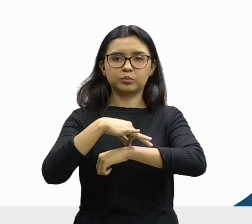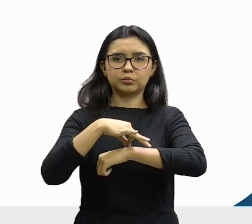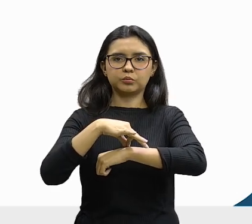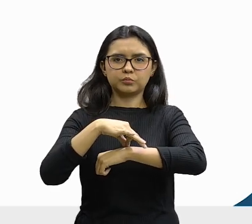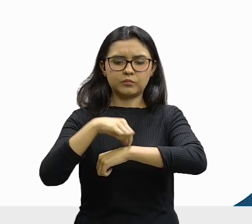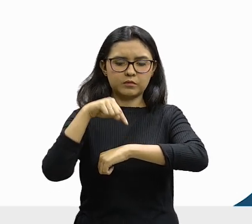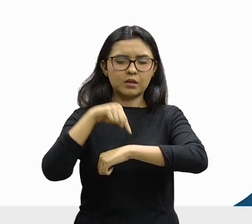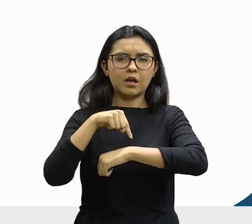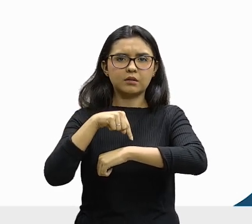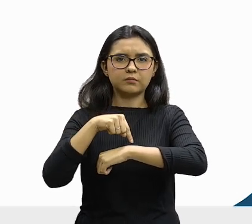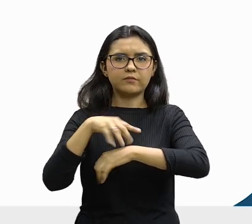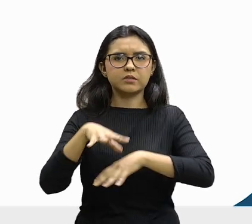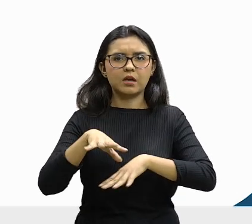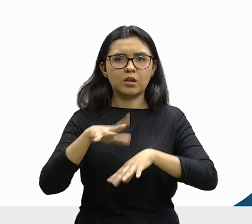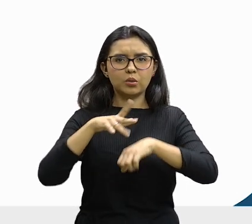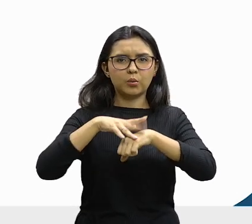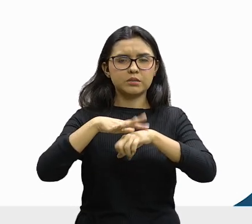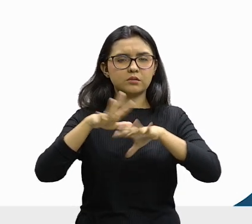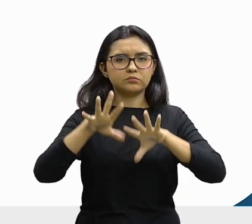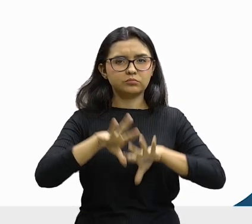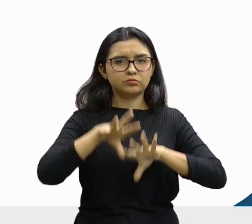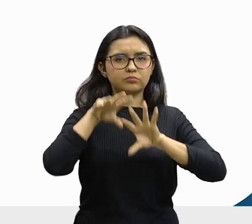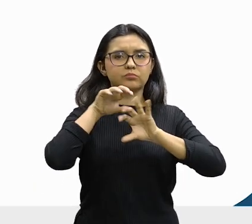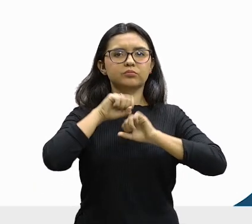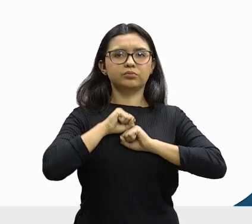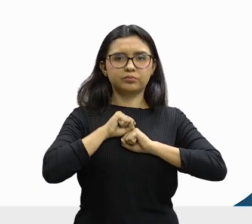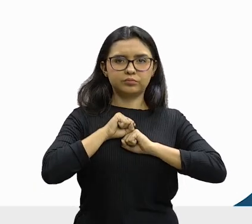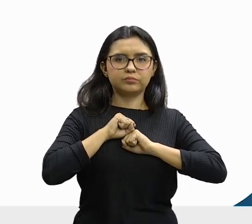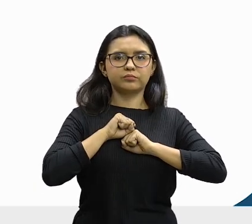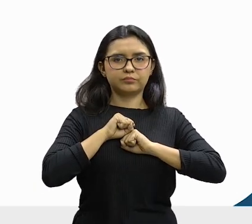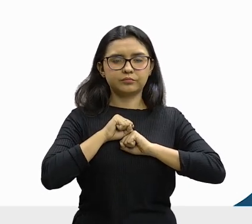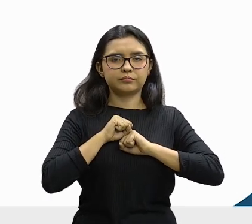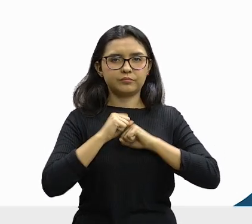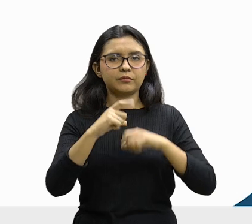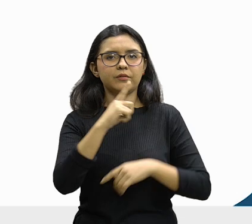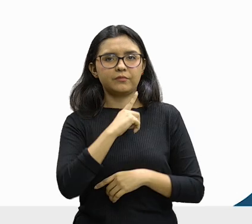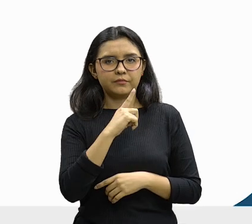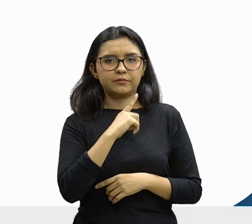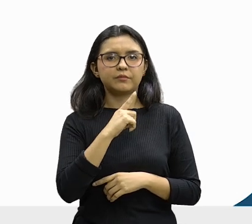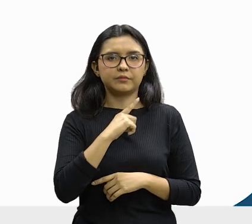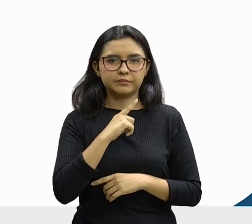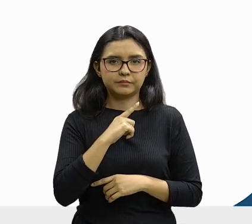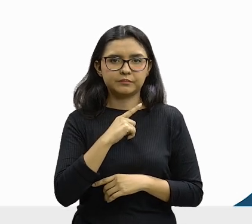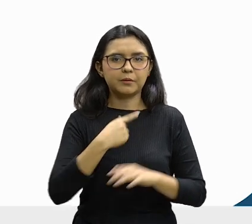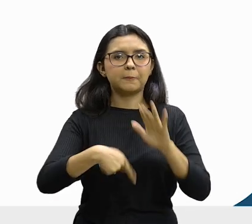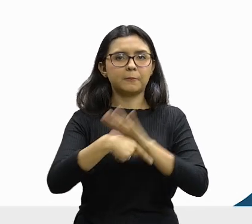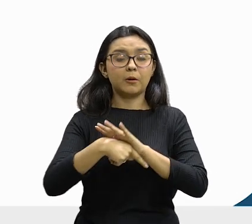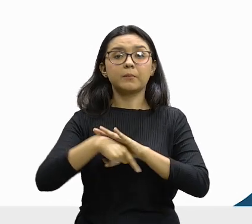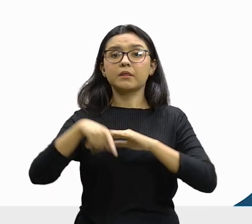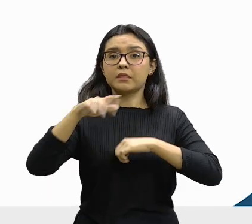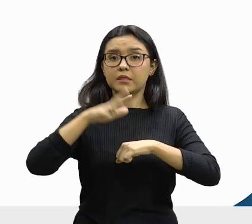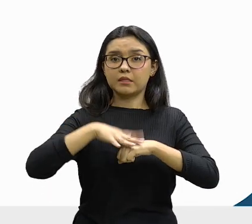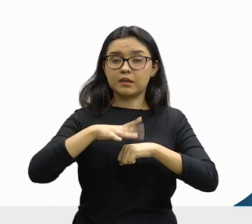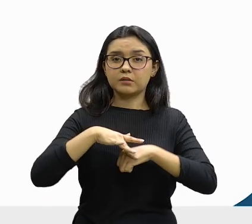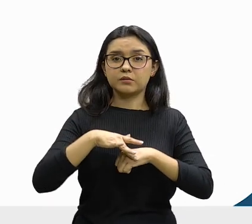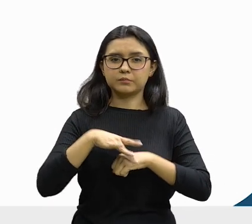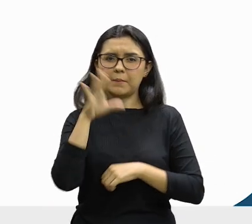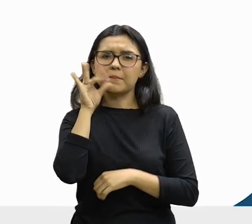mosquito contaminado que você vai ter a passagem, a transmissão da doença pela